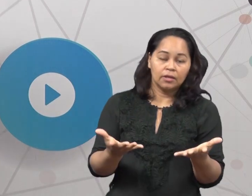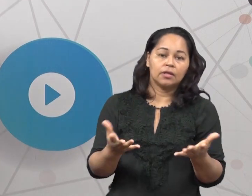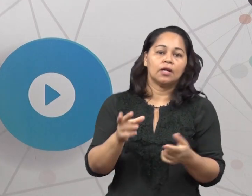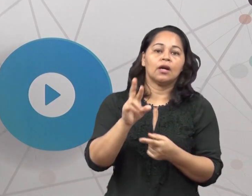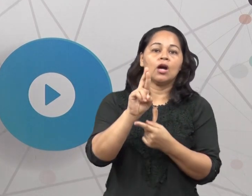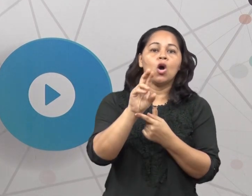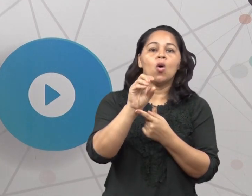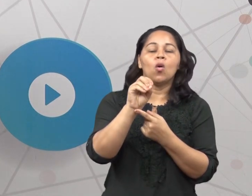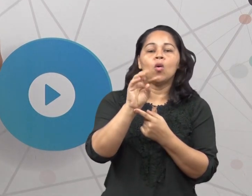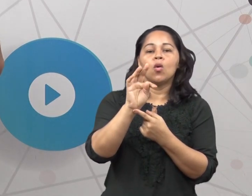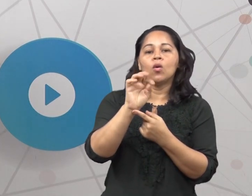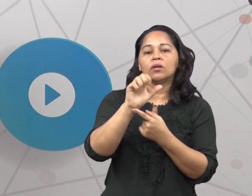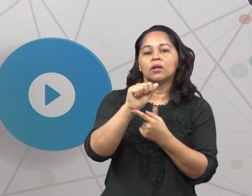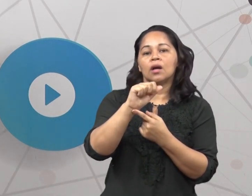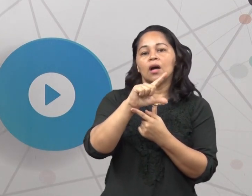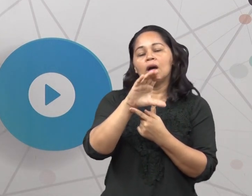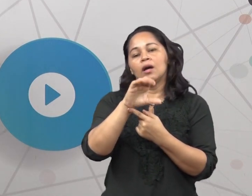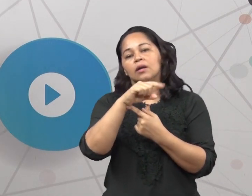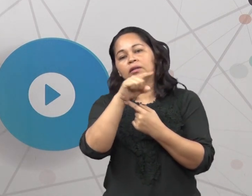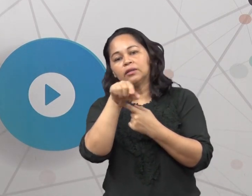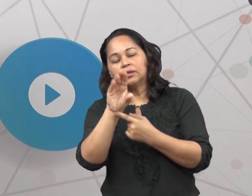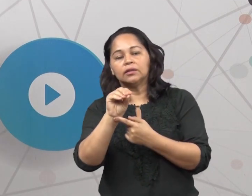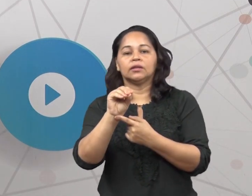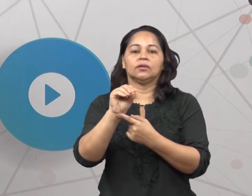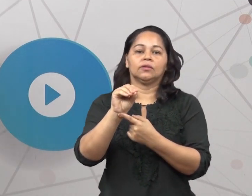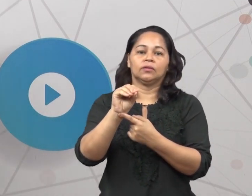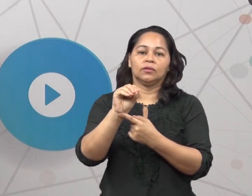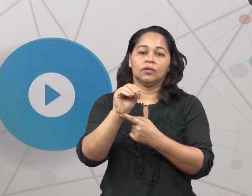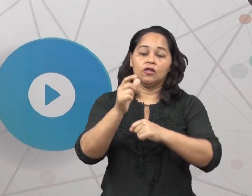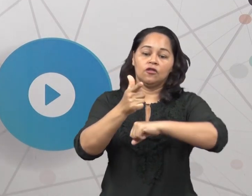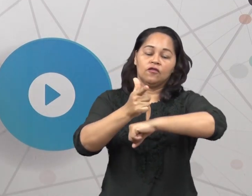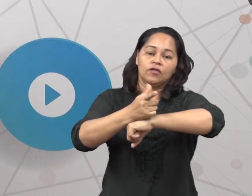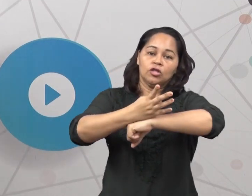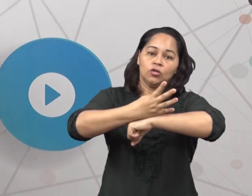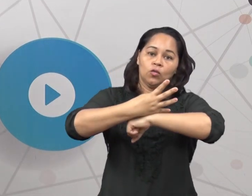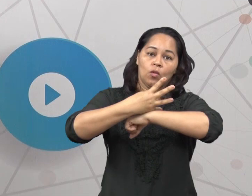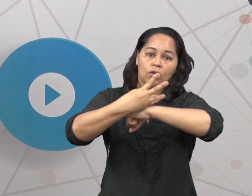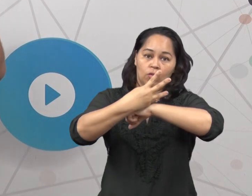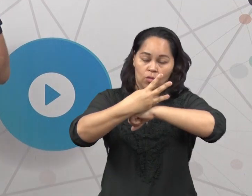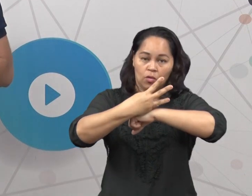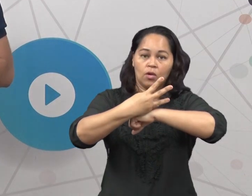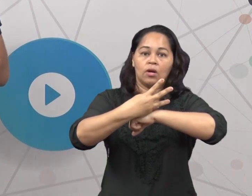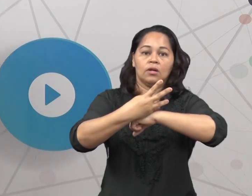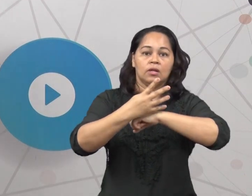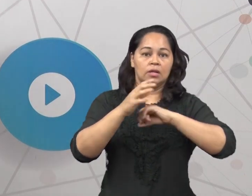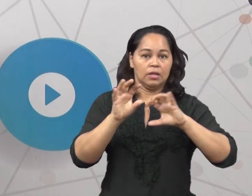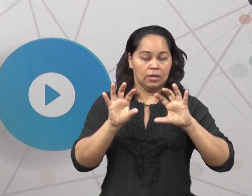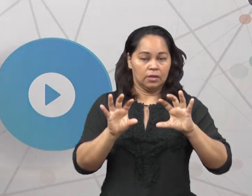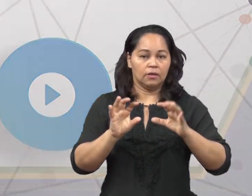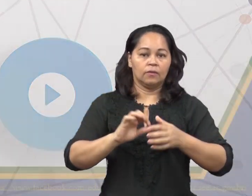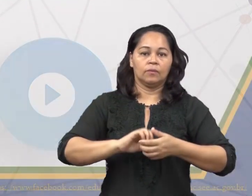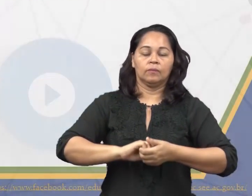quê? A 24 horas, ou seja, um dia. Lembra que nós já falamos um pouquinho sobre isso?